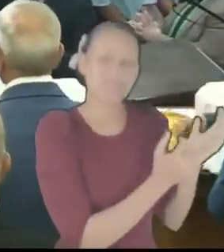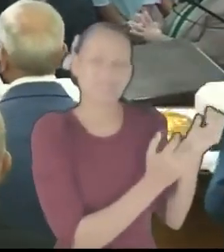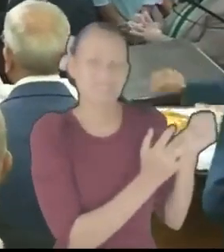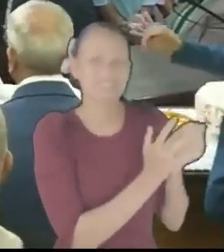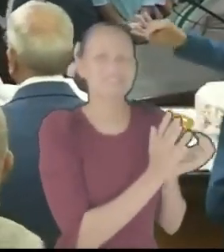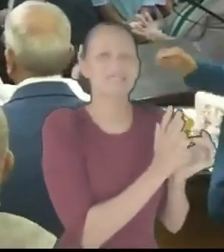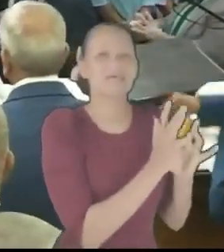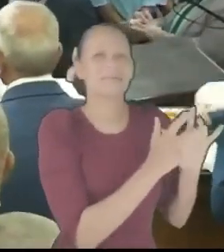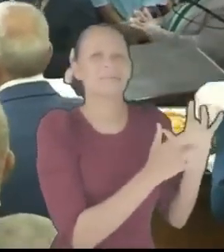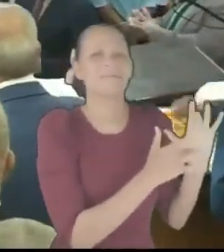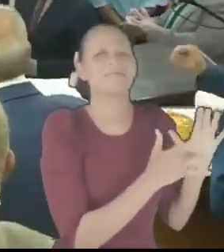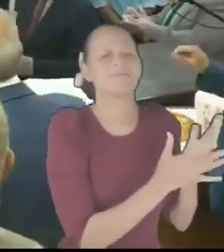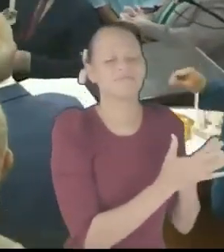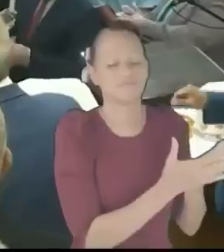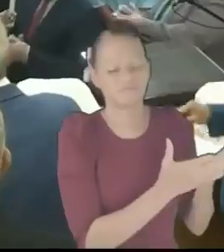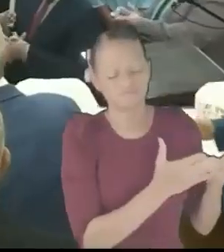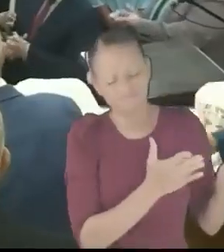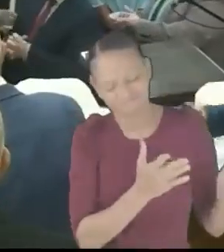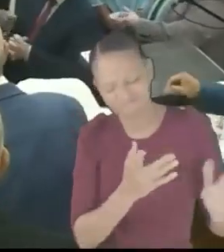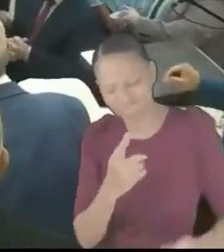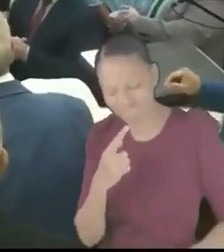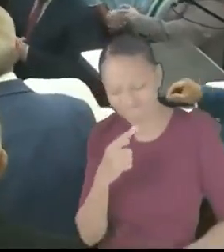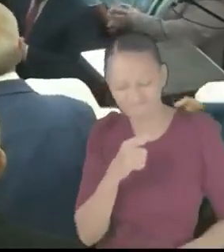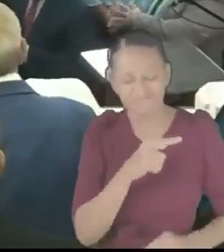ali pela fé.